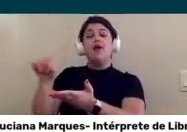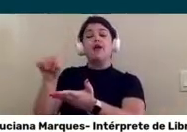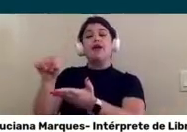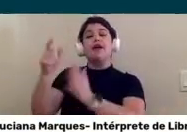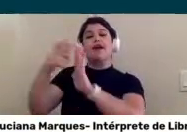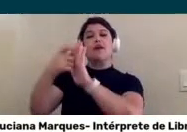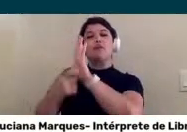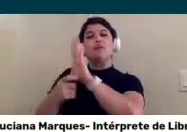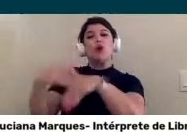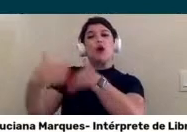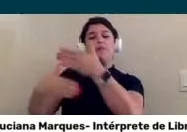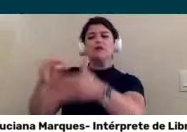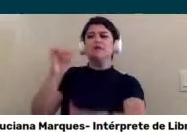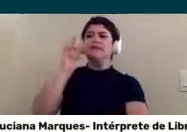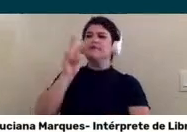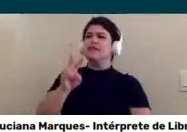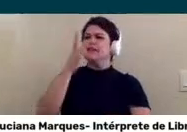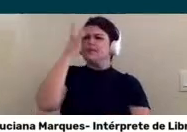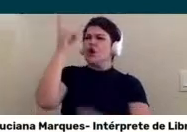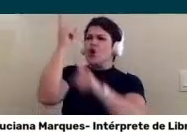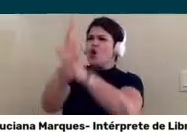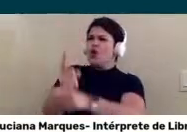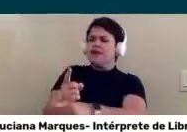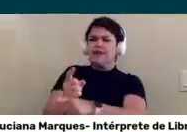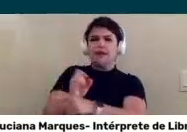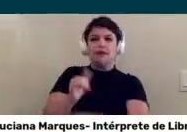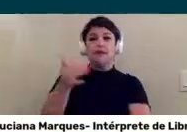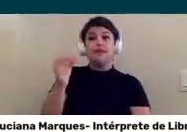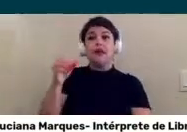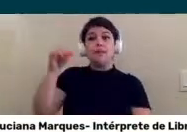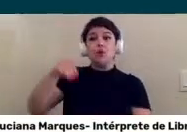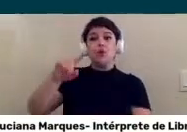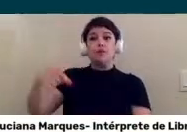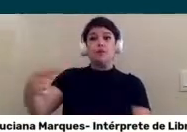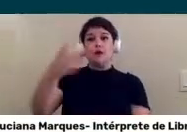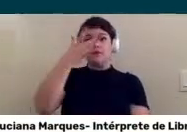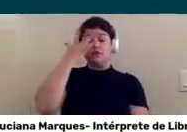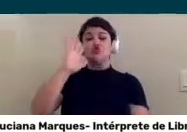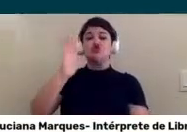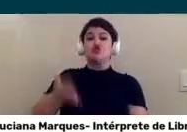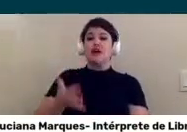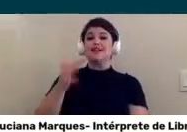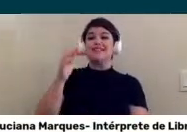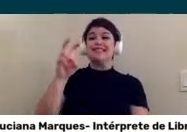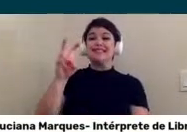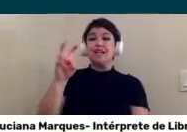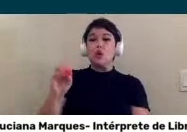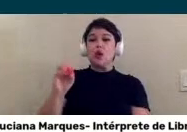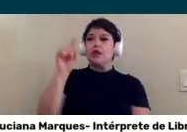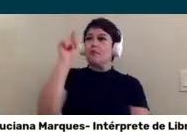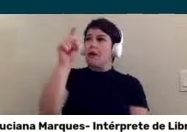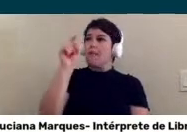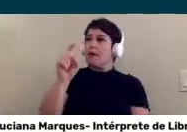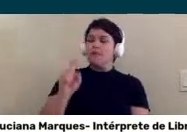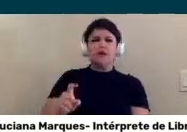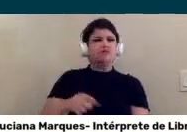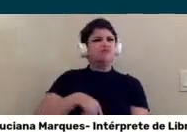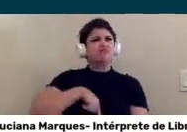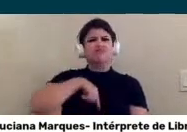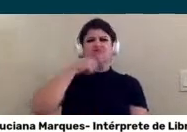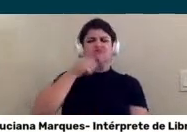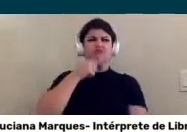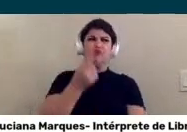a ver essa pessoa tentando achar. 10 minutos depois, a pessoa tinha feito 50 cliques e não tinha encontrado. E a pessoa dizia, não, velho,